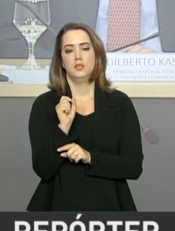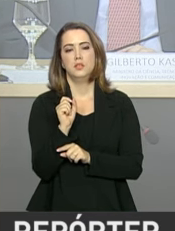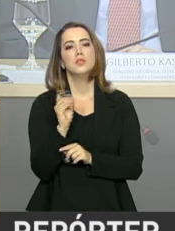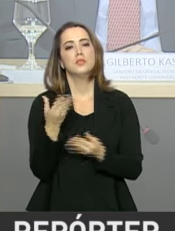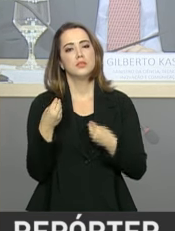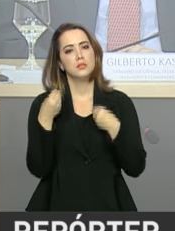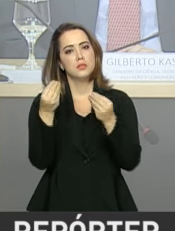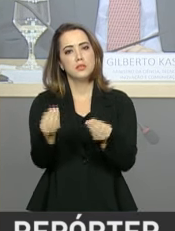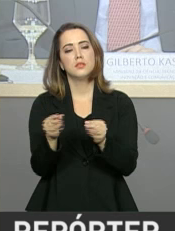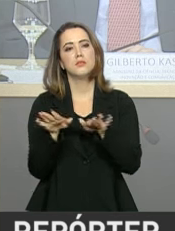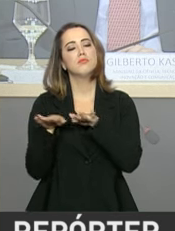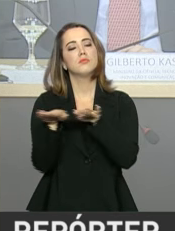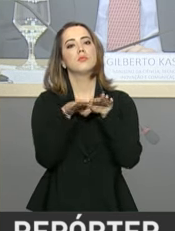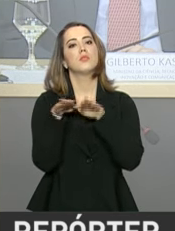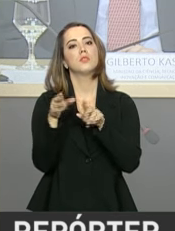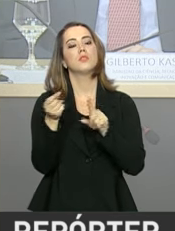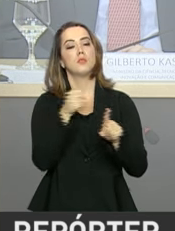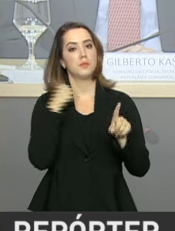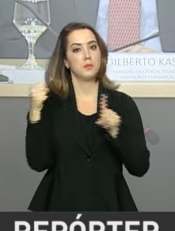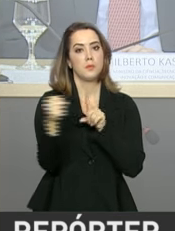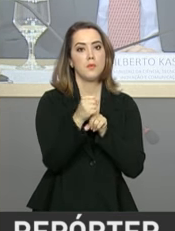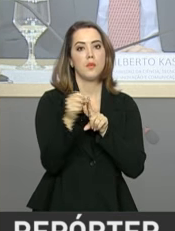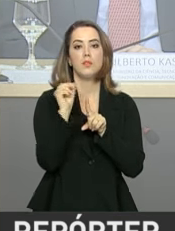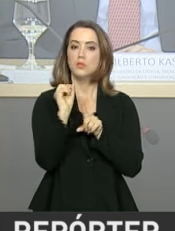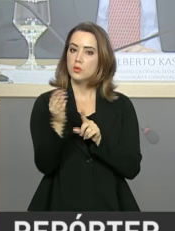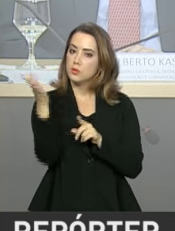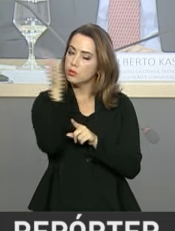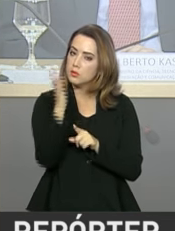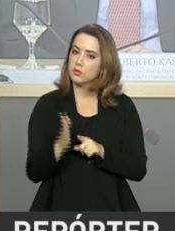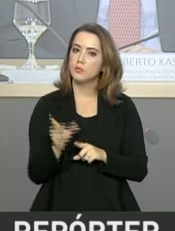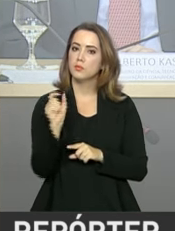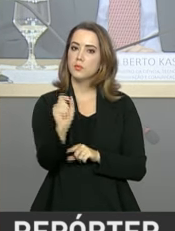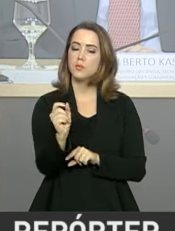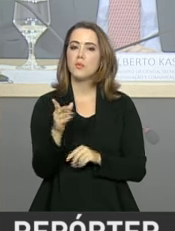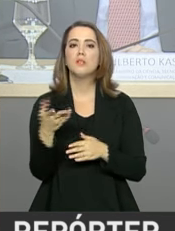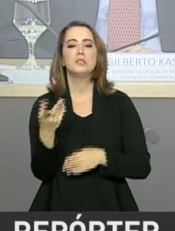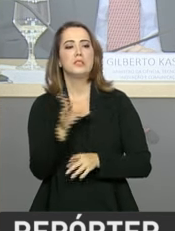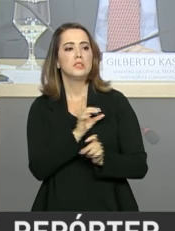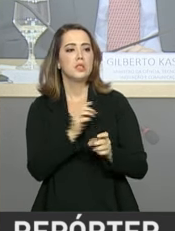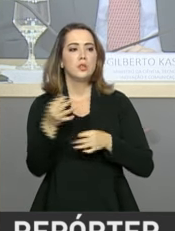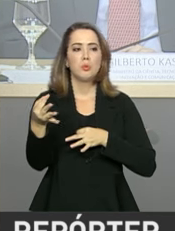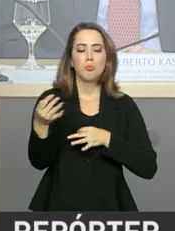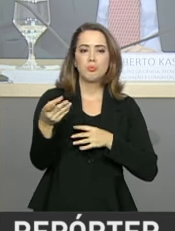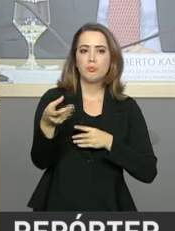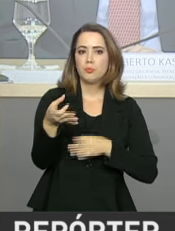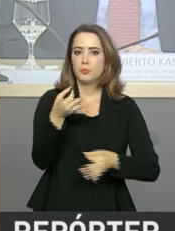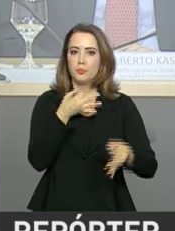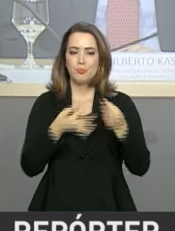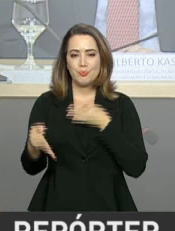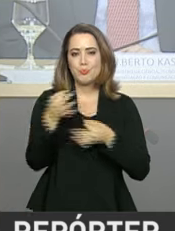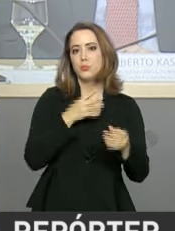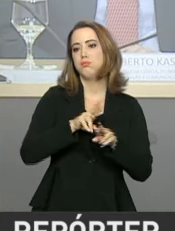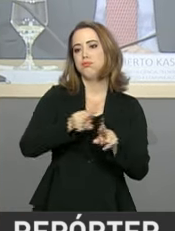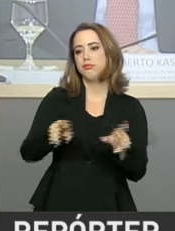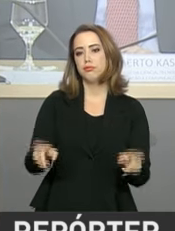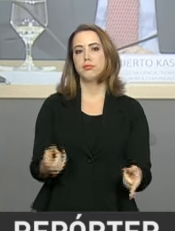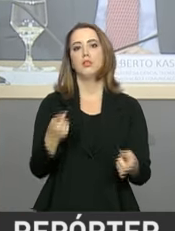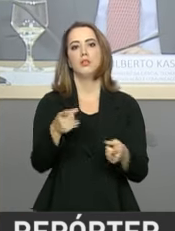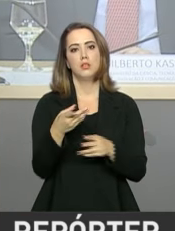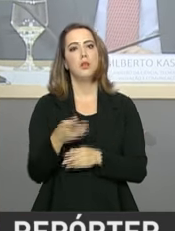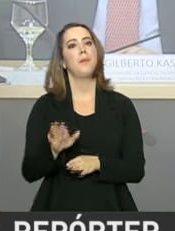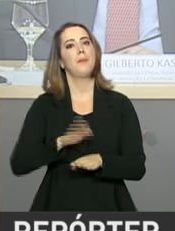dar estabilidade social ao país Porque quanto mais divergência Houver nessa temática maior a